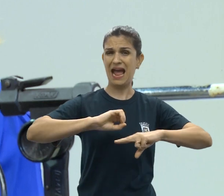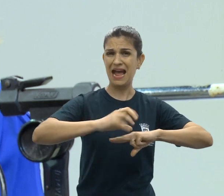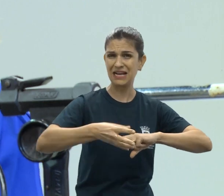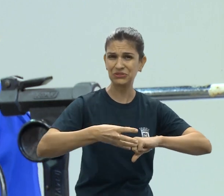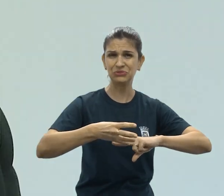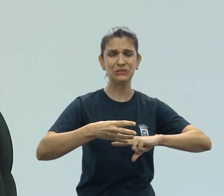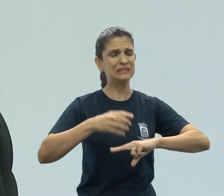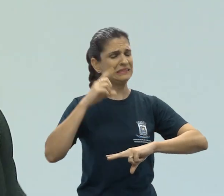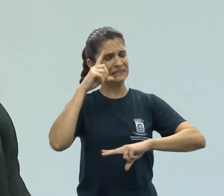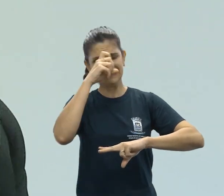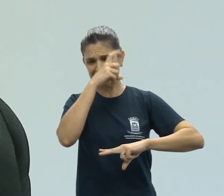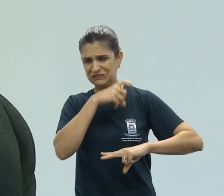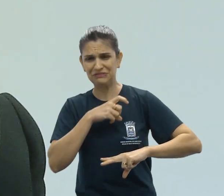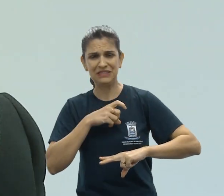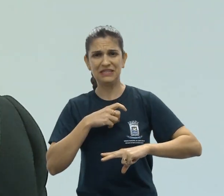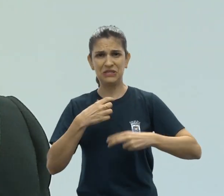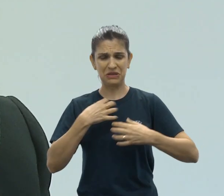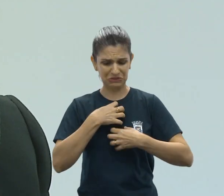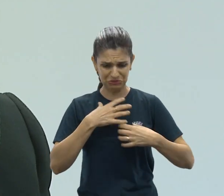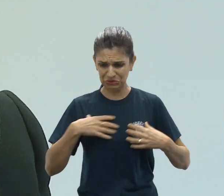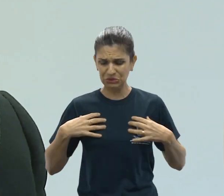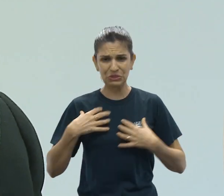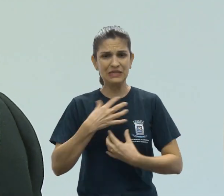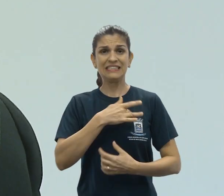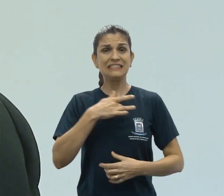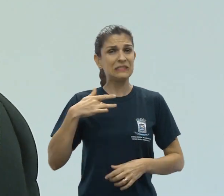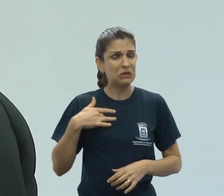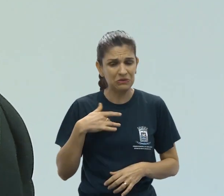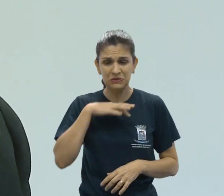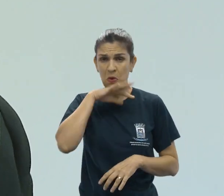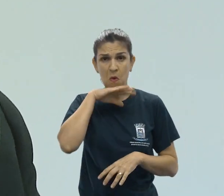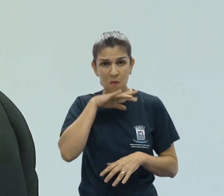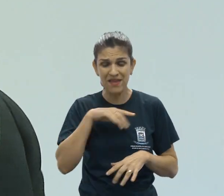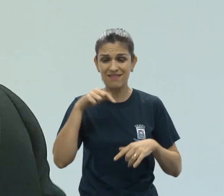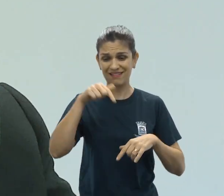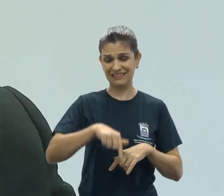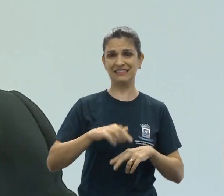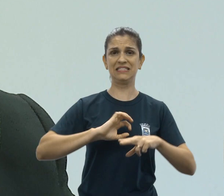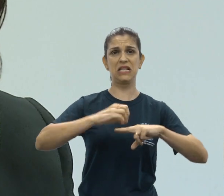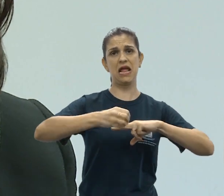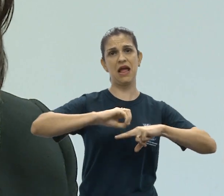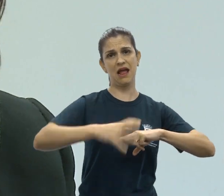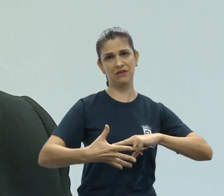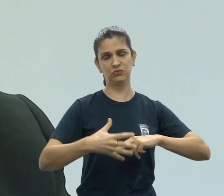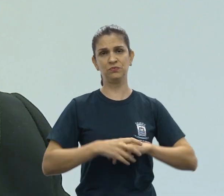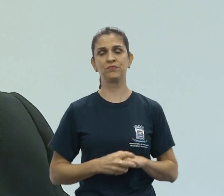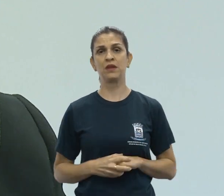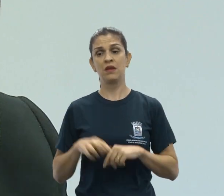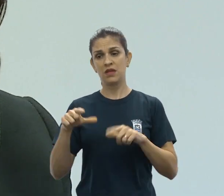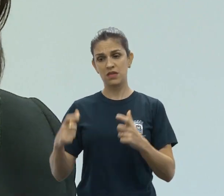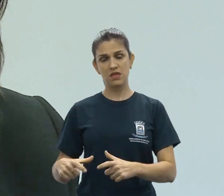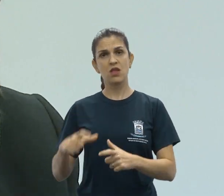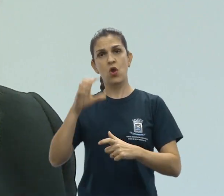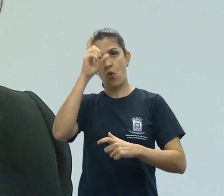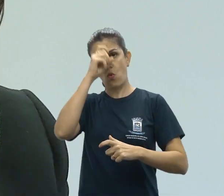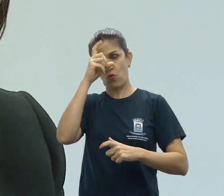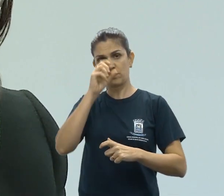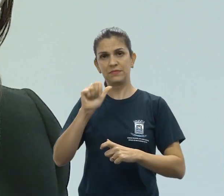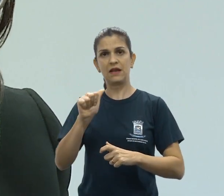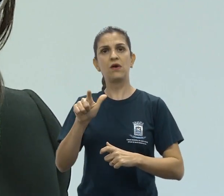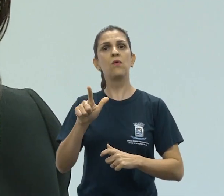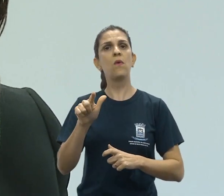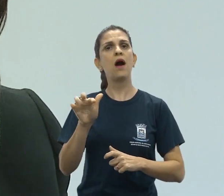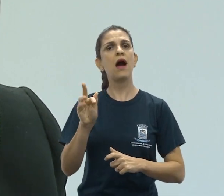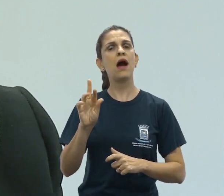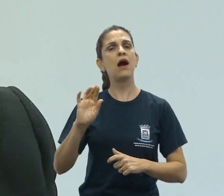E naquele momento que você reclamou lá para o Hospital Alfredo Abrão, porque o Alfredo Abrão era mais próximo da sua casa, Isso. foi onde você iniciou o tratamento e fez